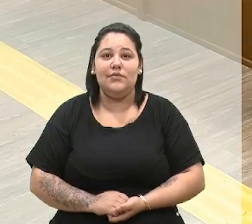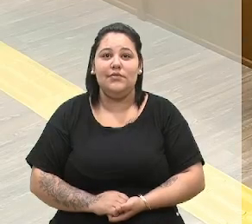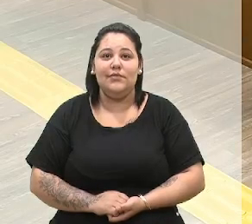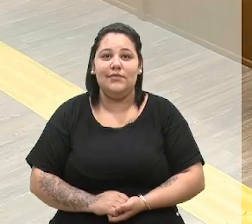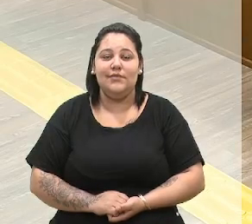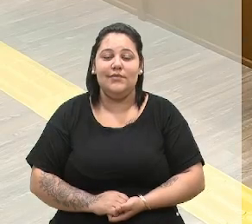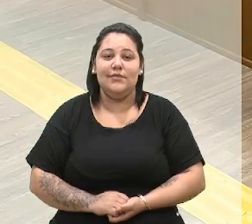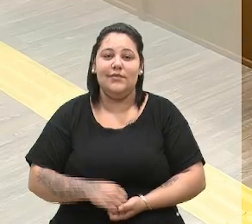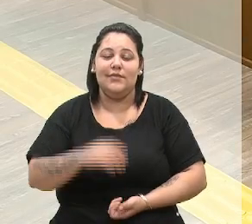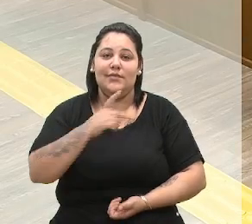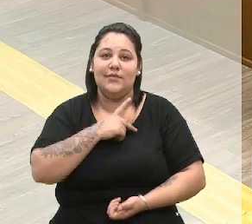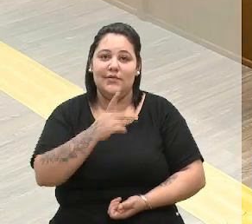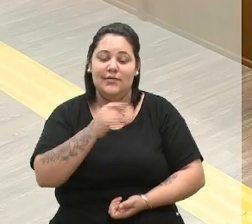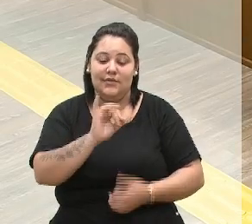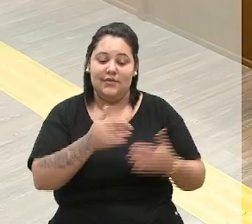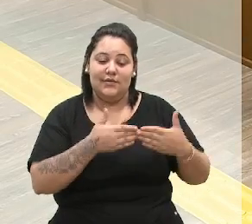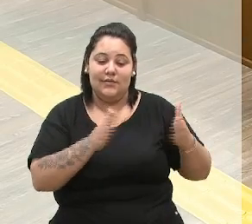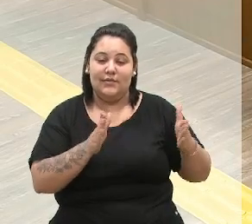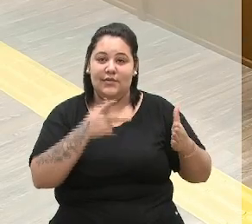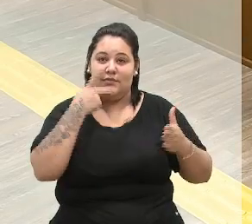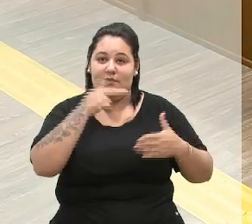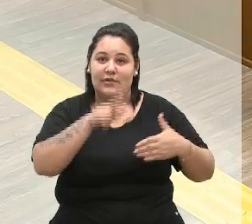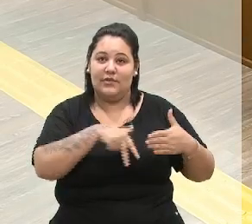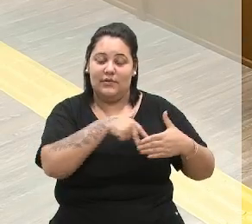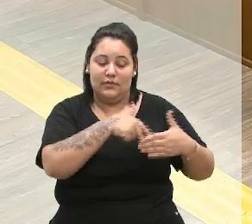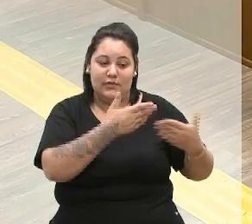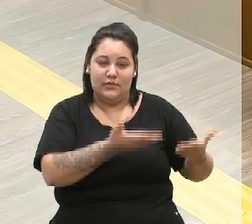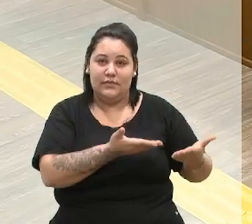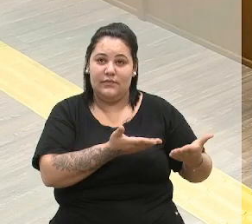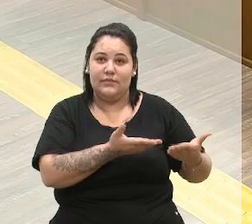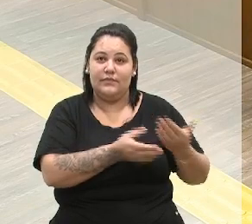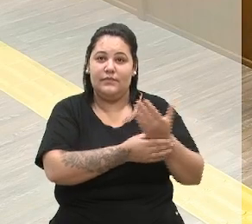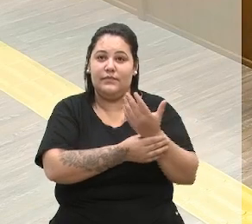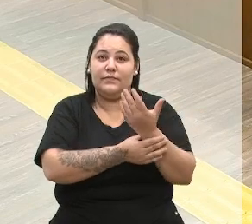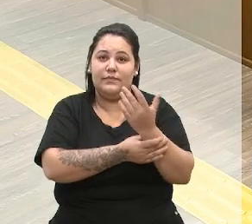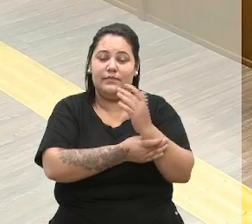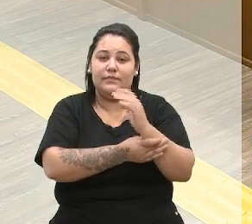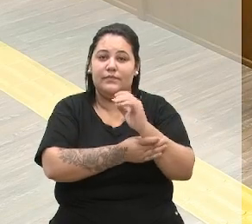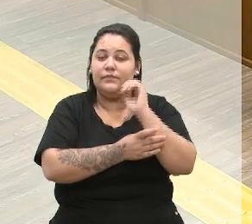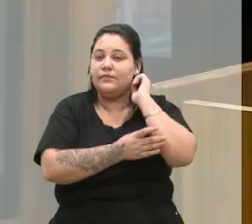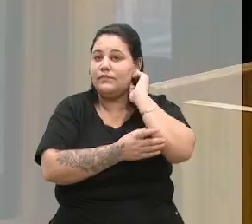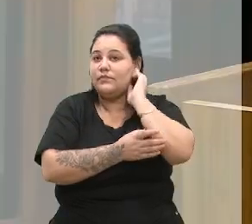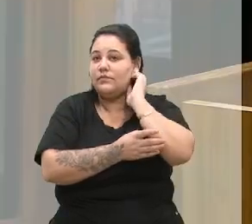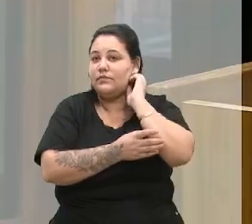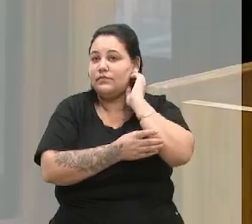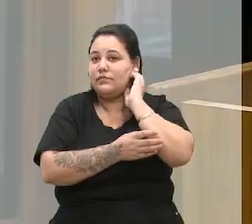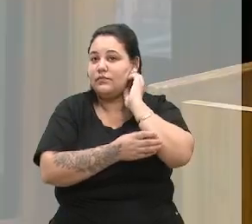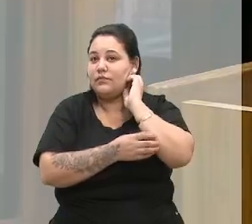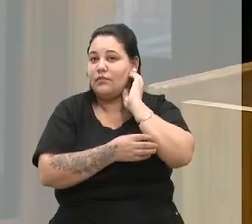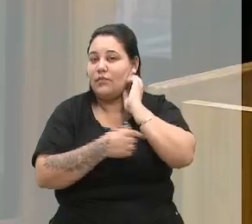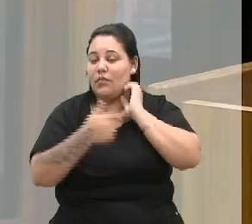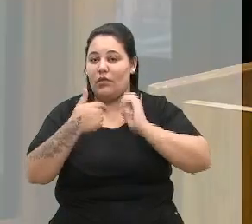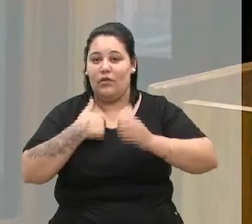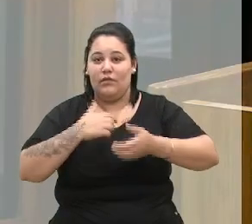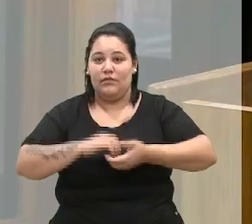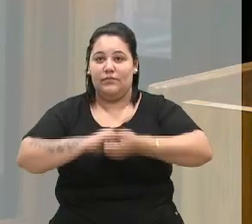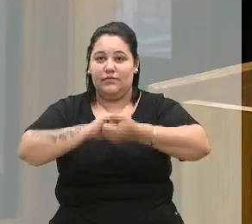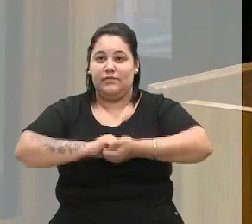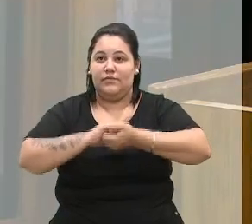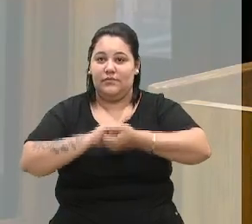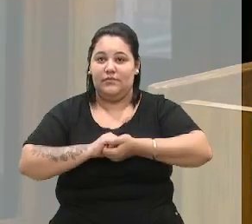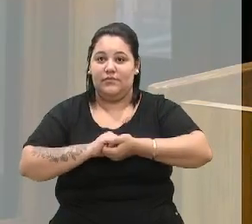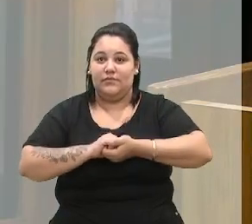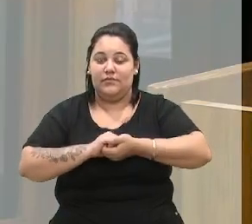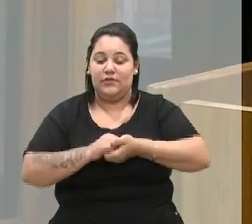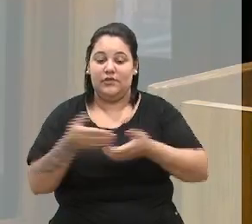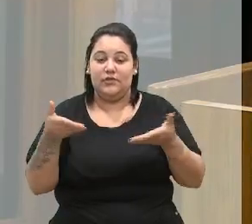Presidente, se me permite falar aqui da tribuna, fico muito obrigado. Eu cumprimento os nobres pares